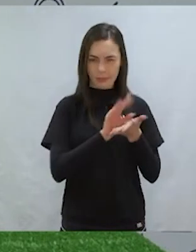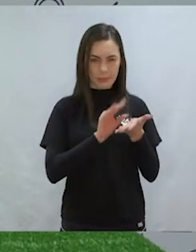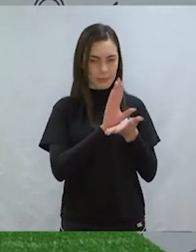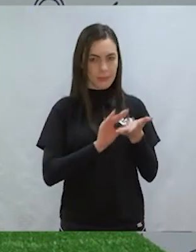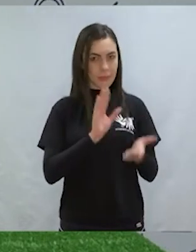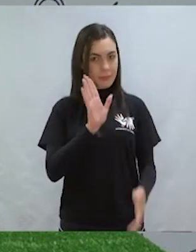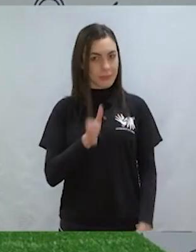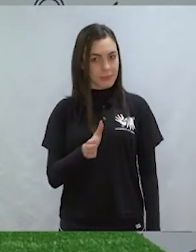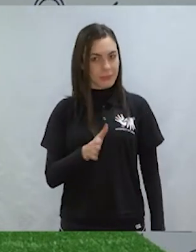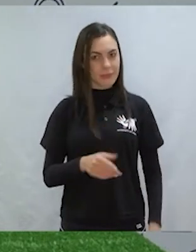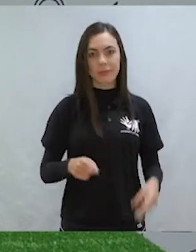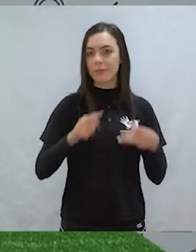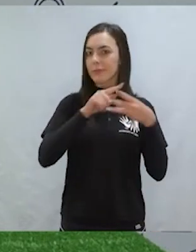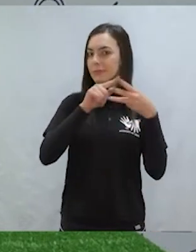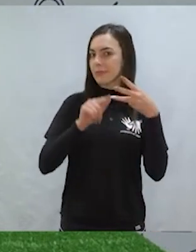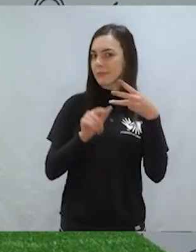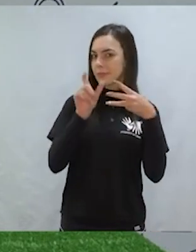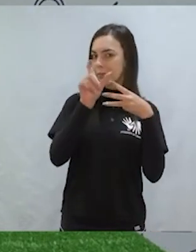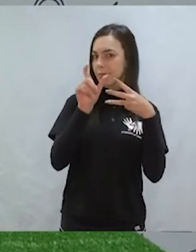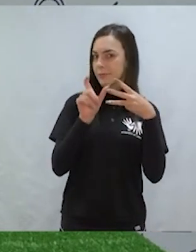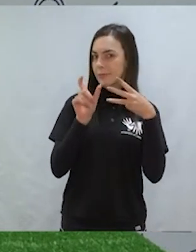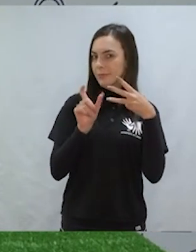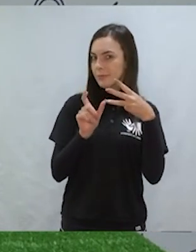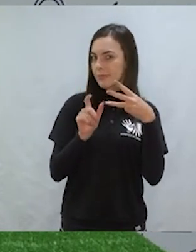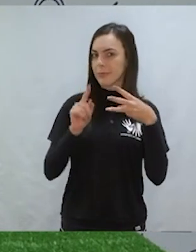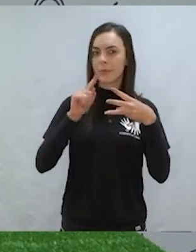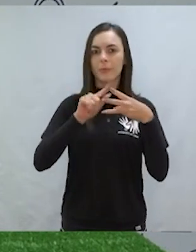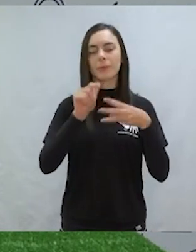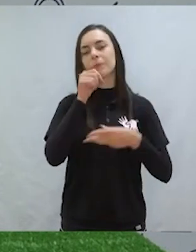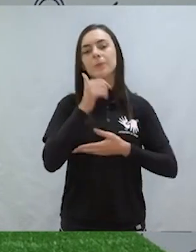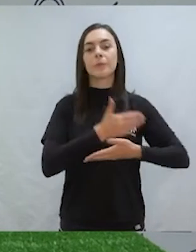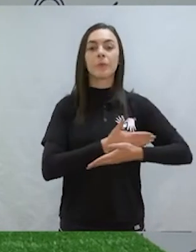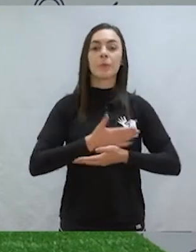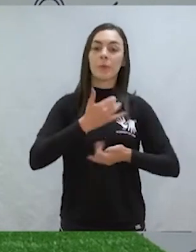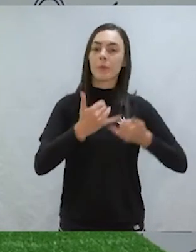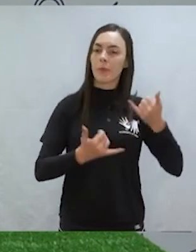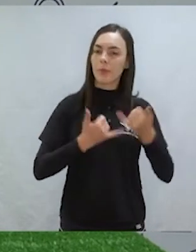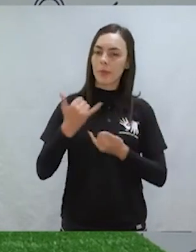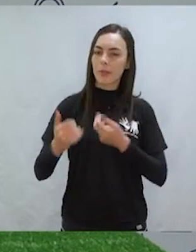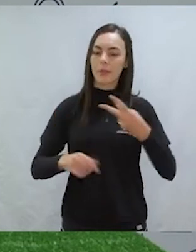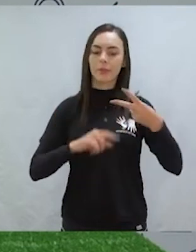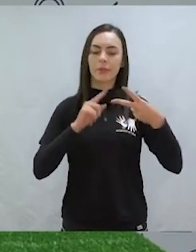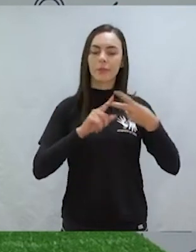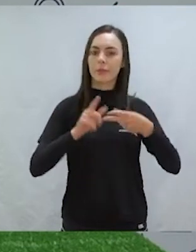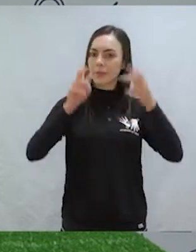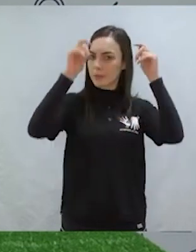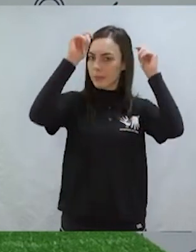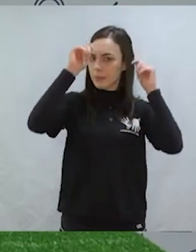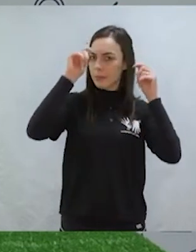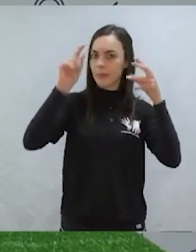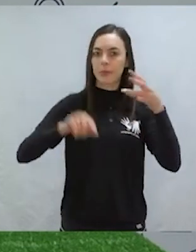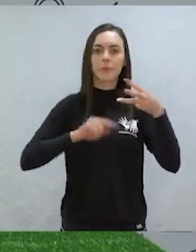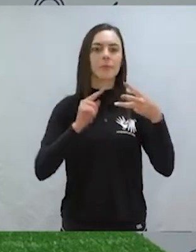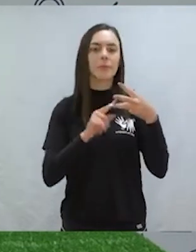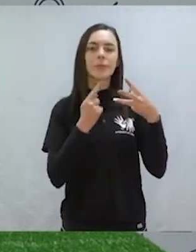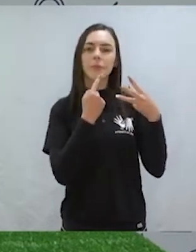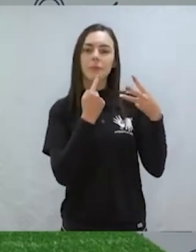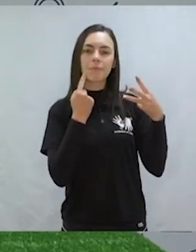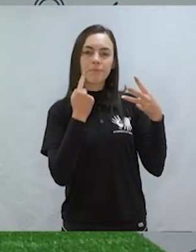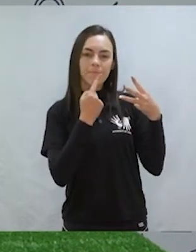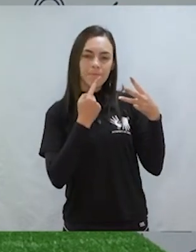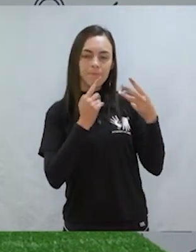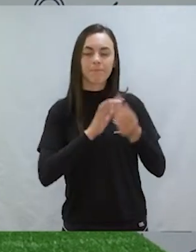E aí, já registraram? Três palavrinhas lá. Boneca, boné e